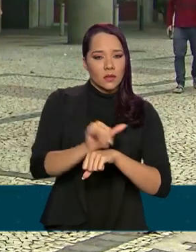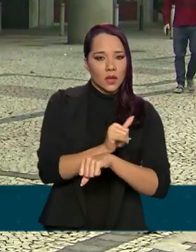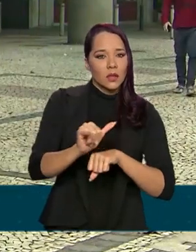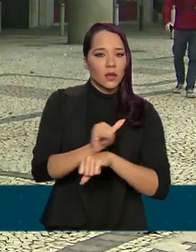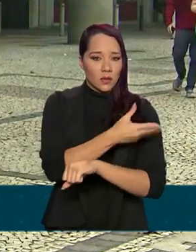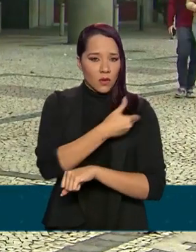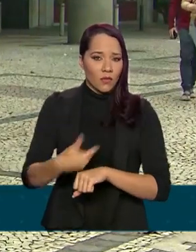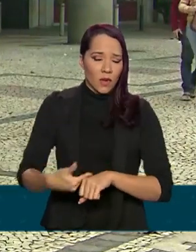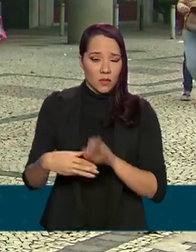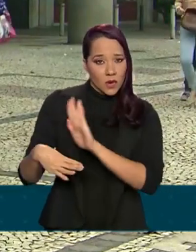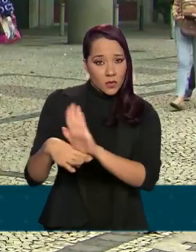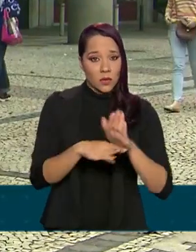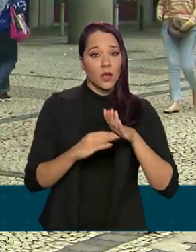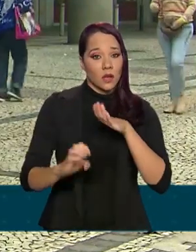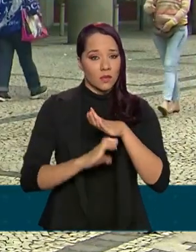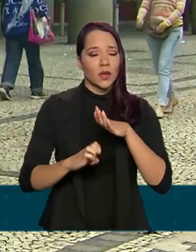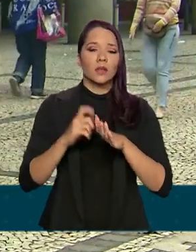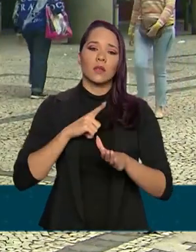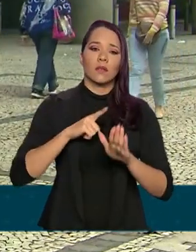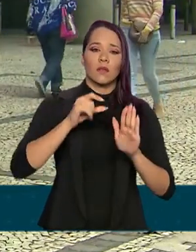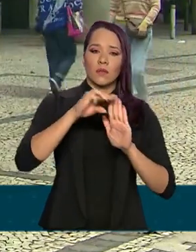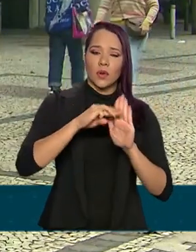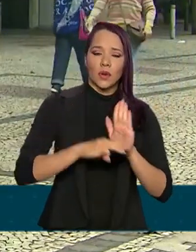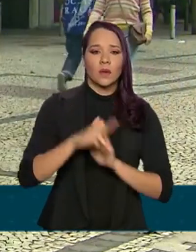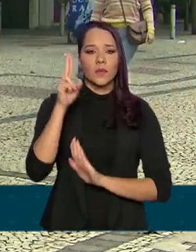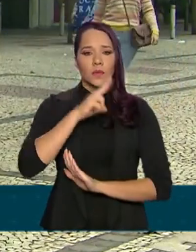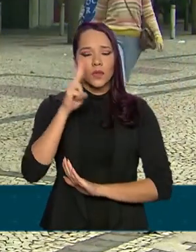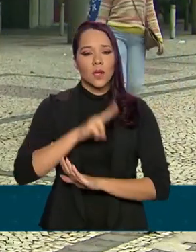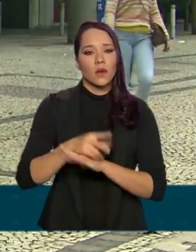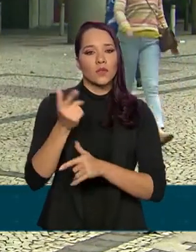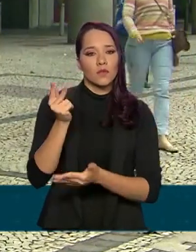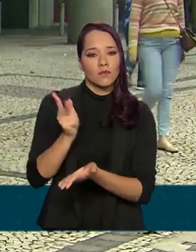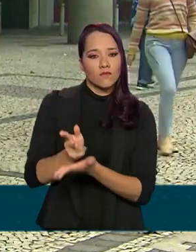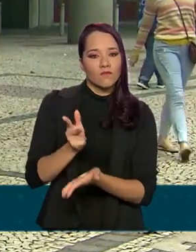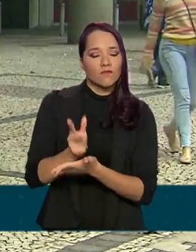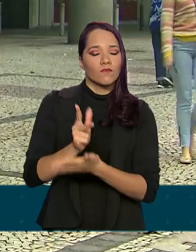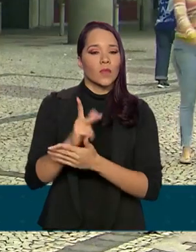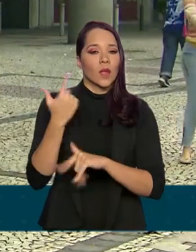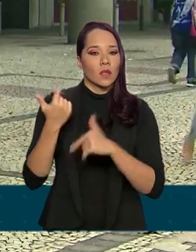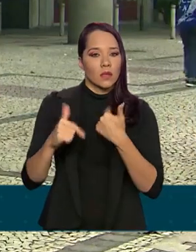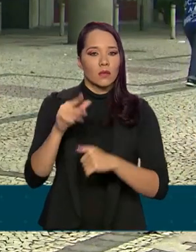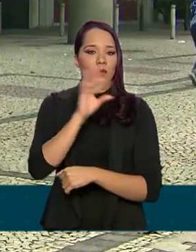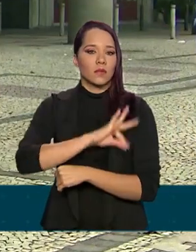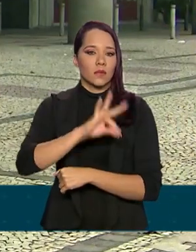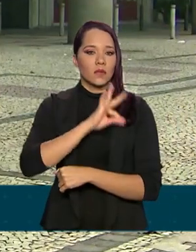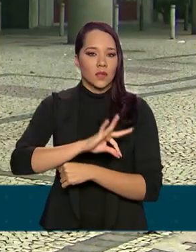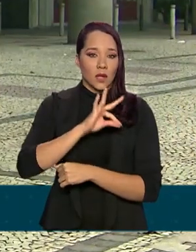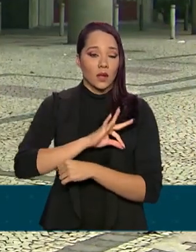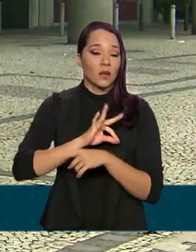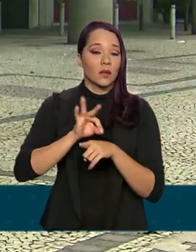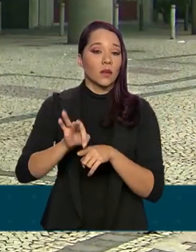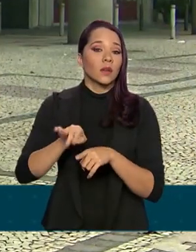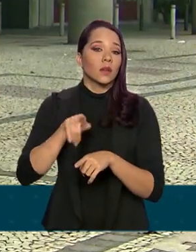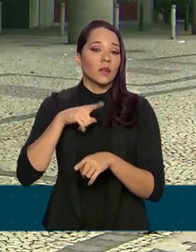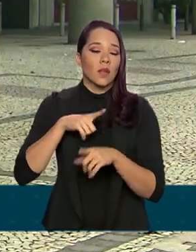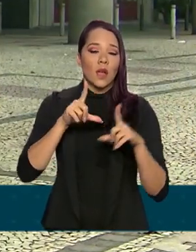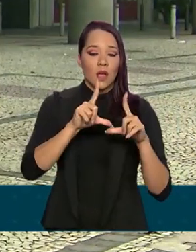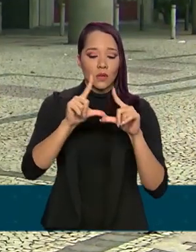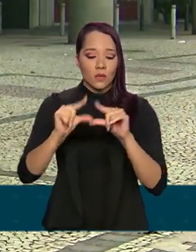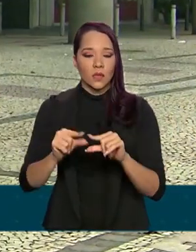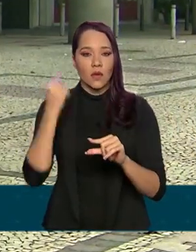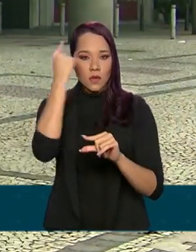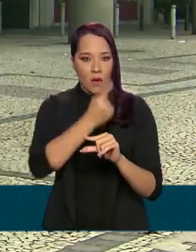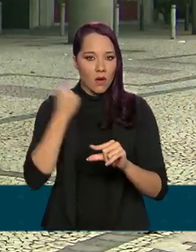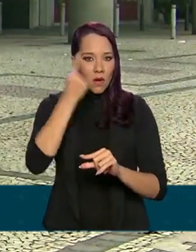para socorrer as empresas, está o Programa Emergencial de Manutenção do Emprego e da Renda, que permitiu a redução da